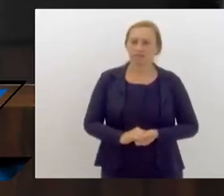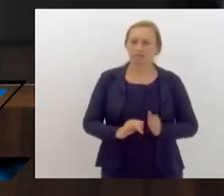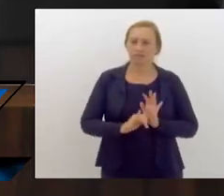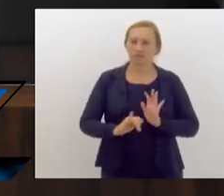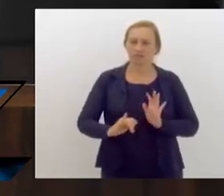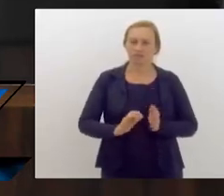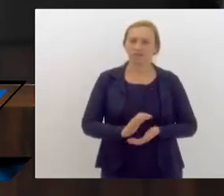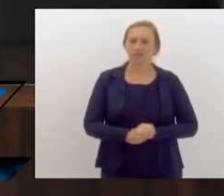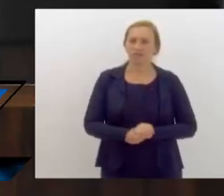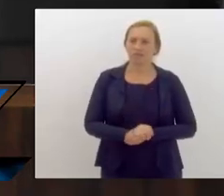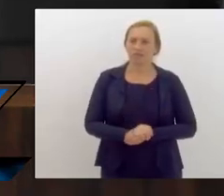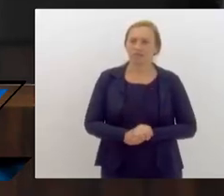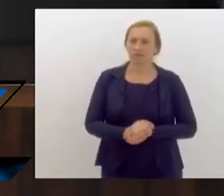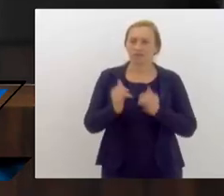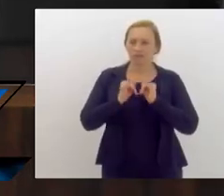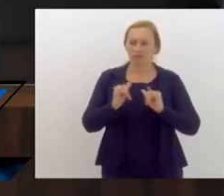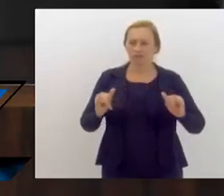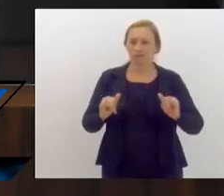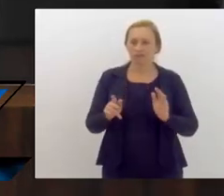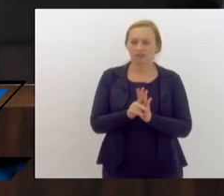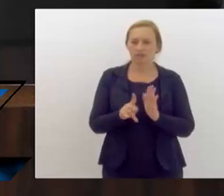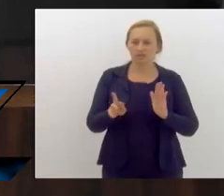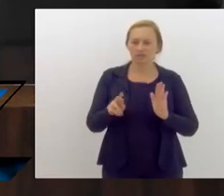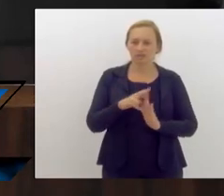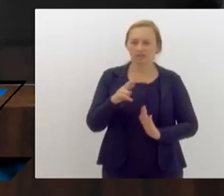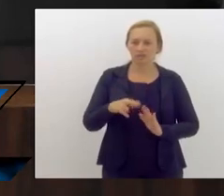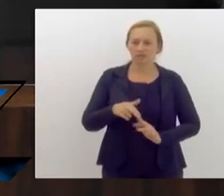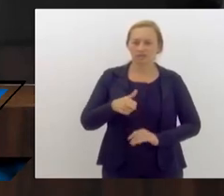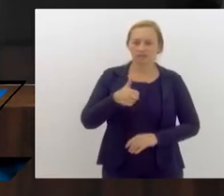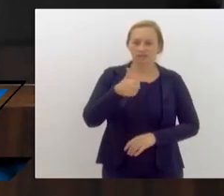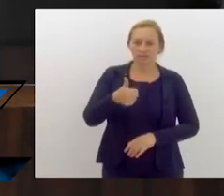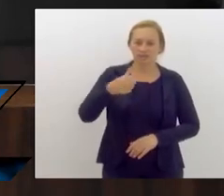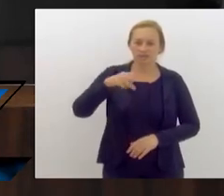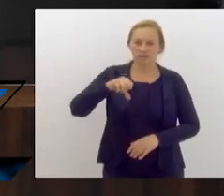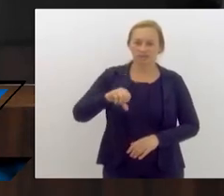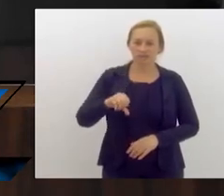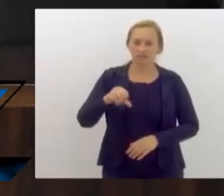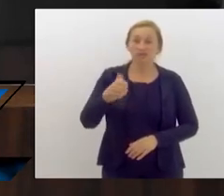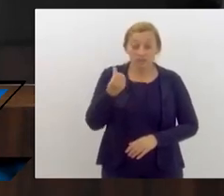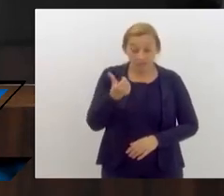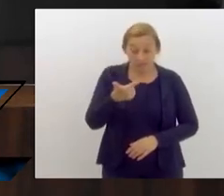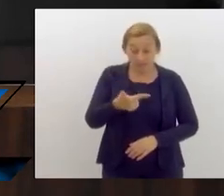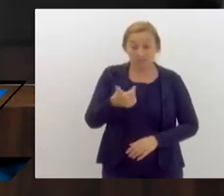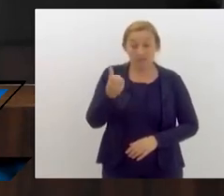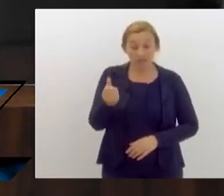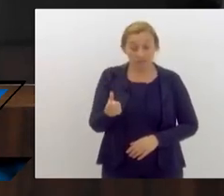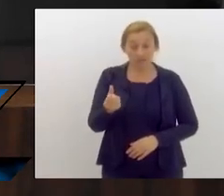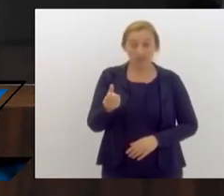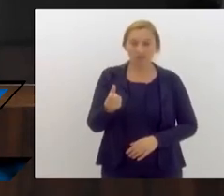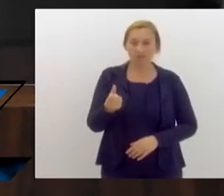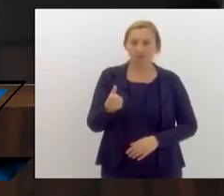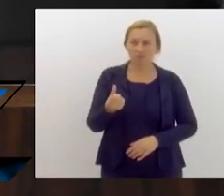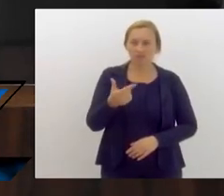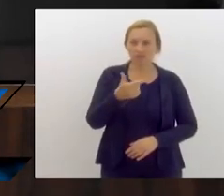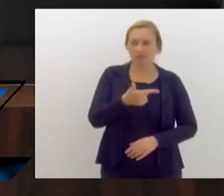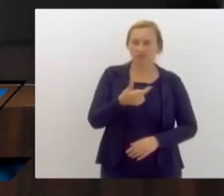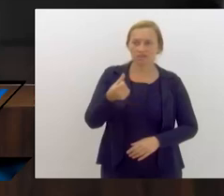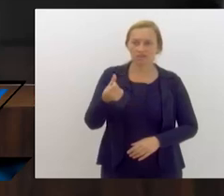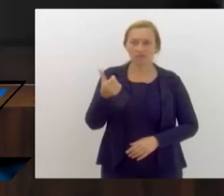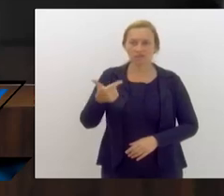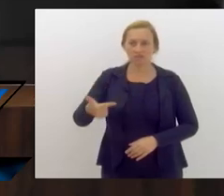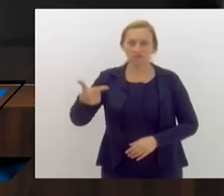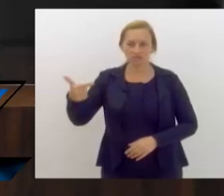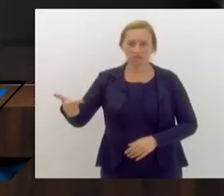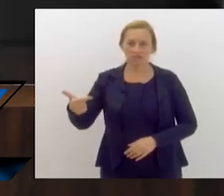promulgação anuncie projeto de resolução número 16 não tô no 22